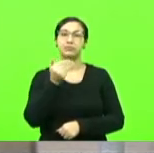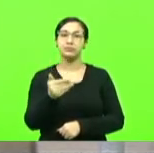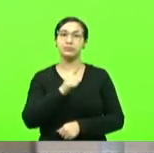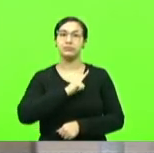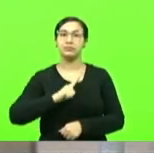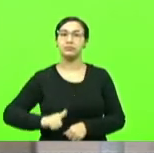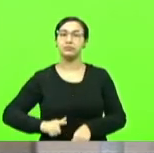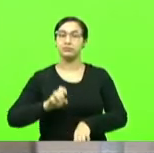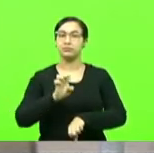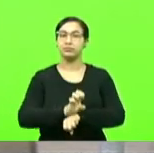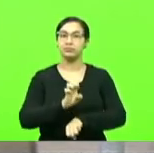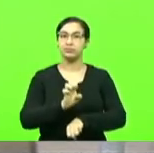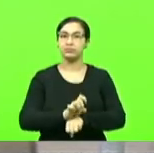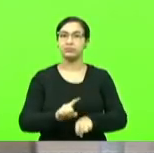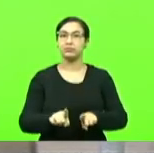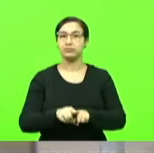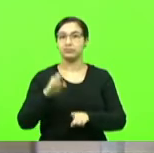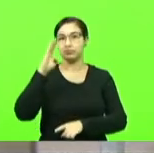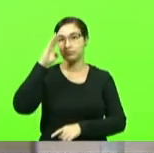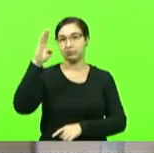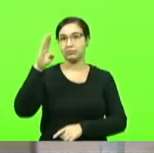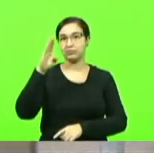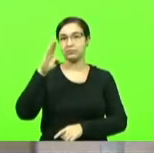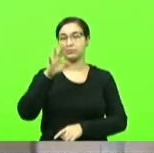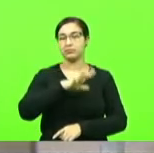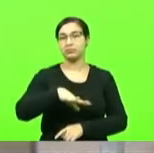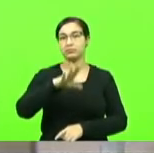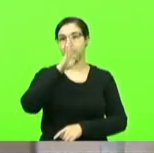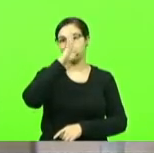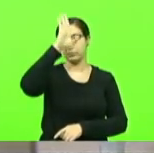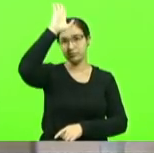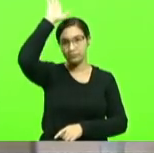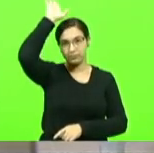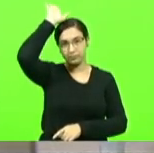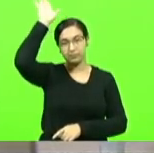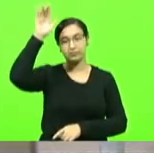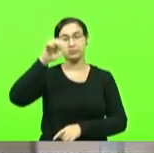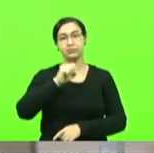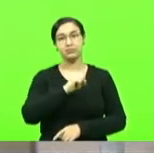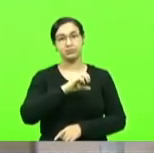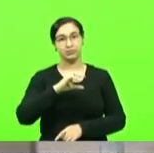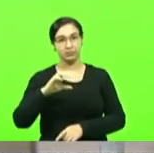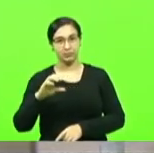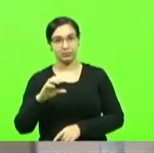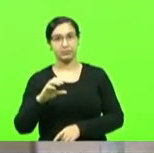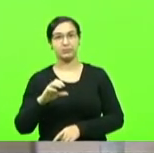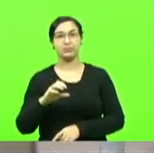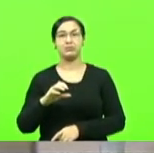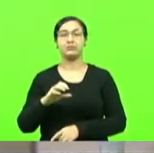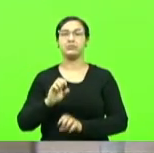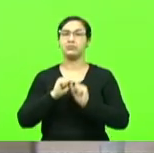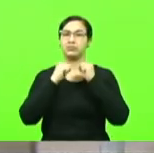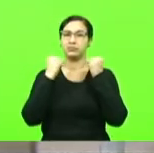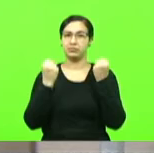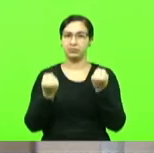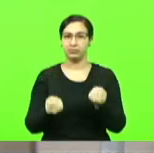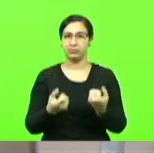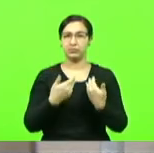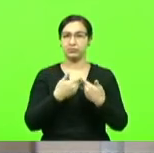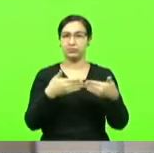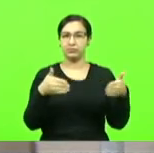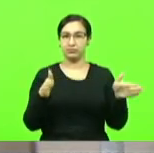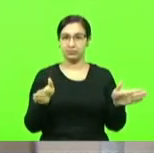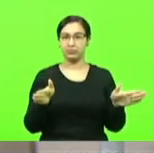do Estado e ao comandante-geral do Corpo de Bombeiros Militar de Santa Catarina para que sejam envidados esforços para a reabertura do